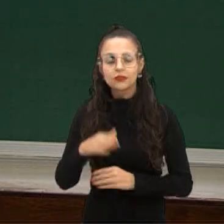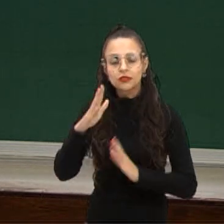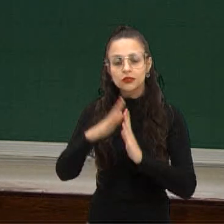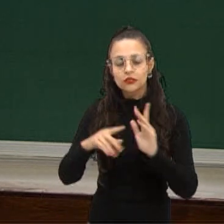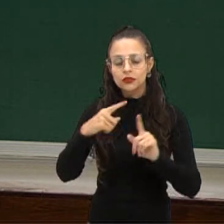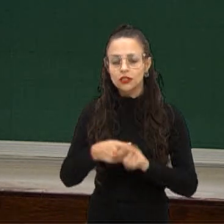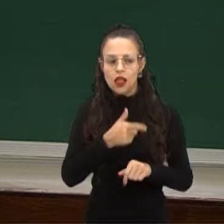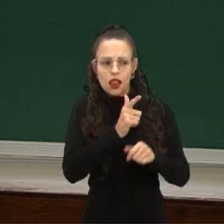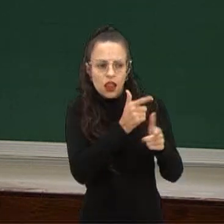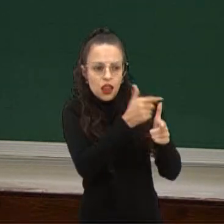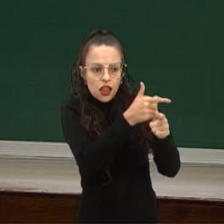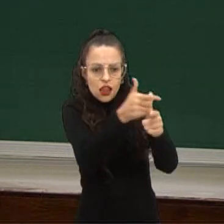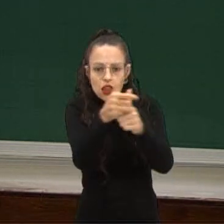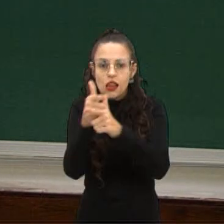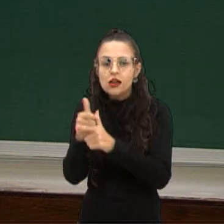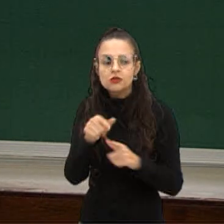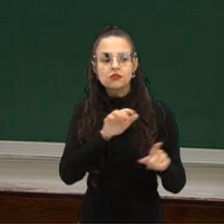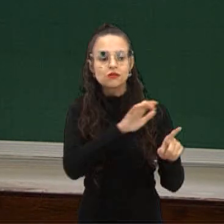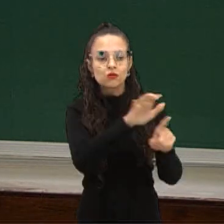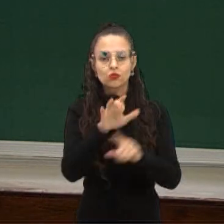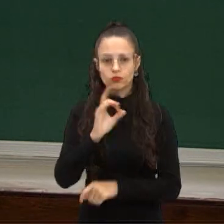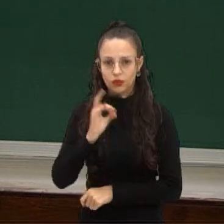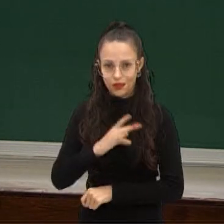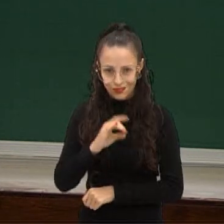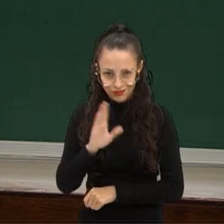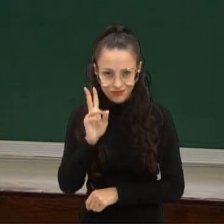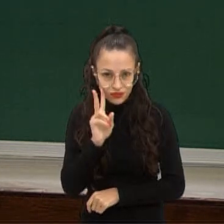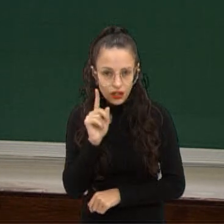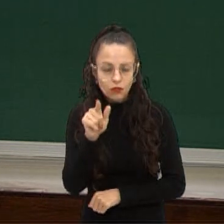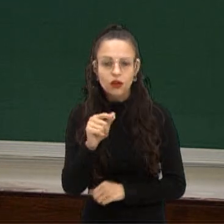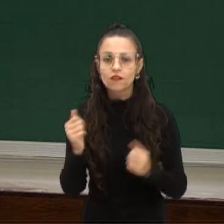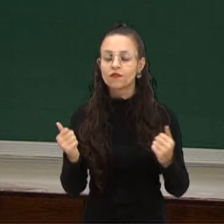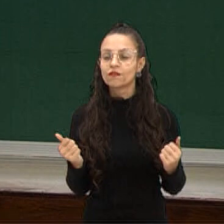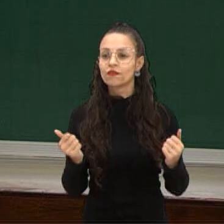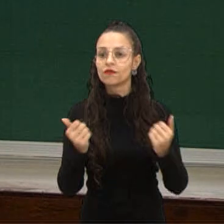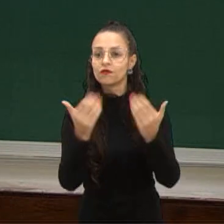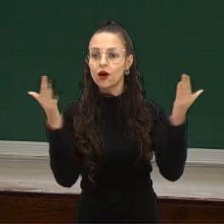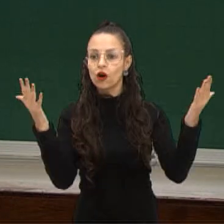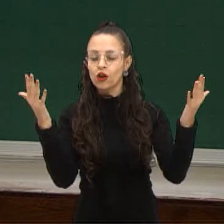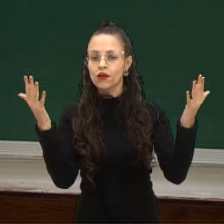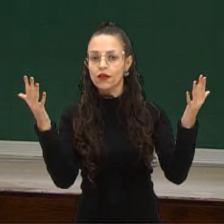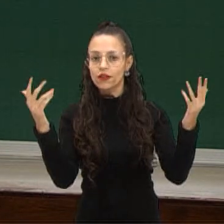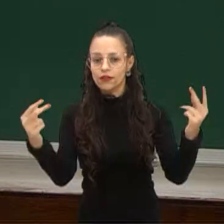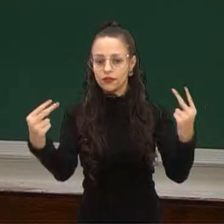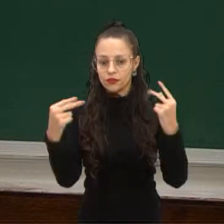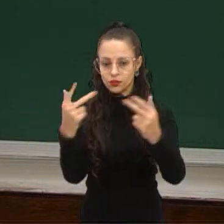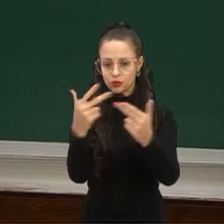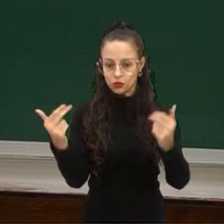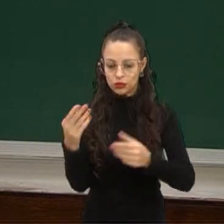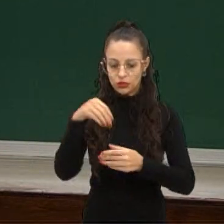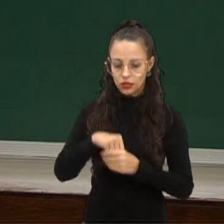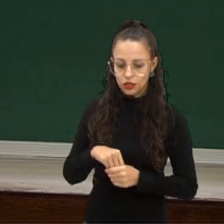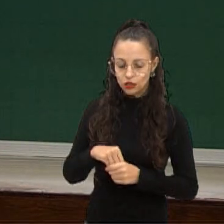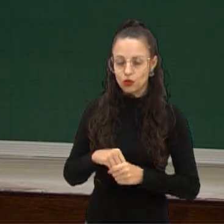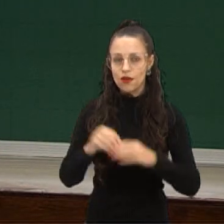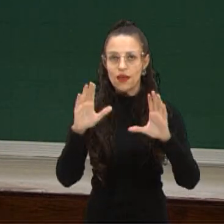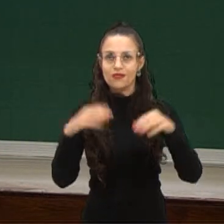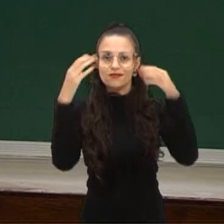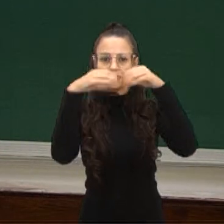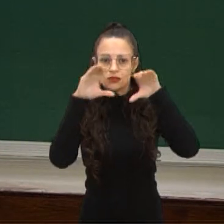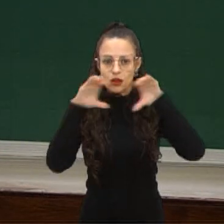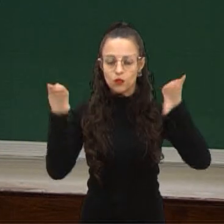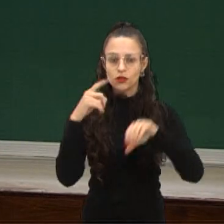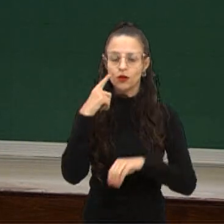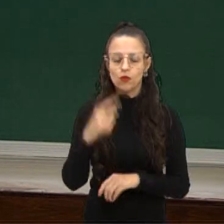doutrinava através do medo. Lembra que eu falei, de fora a gente via uma coisa, né? De dentro era o paraíso.